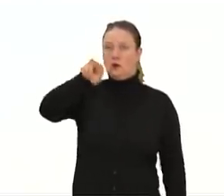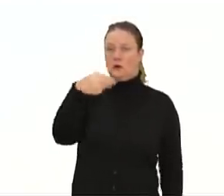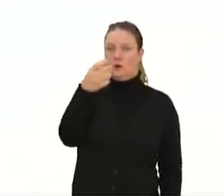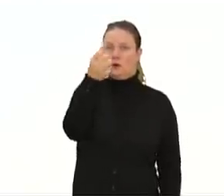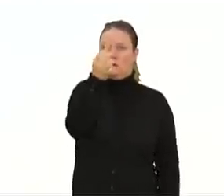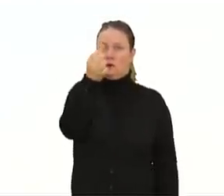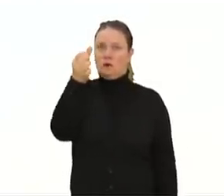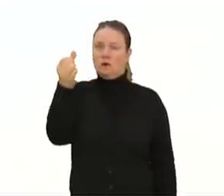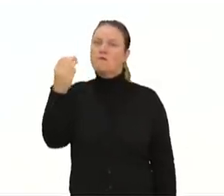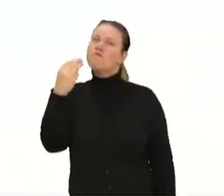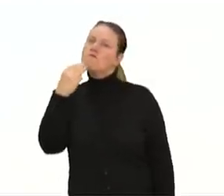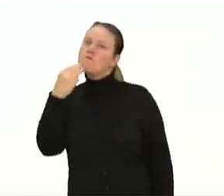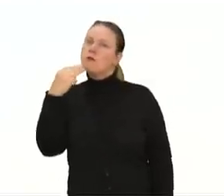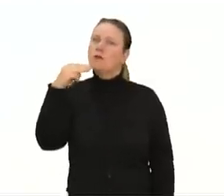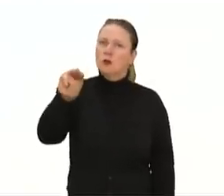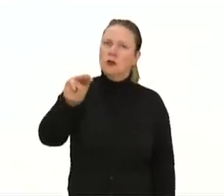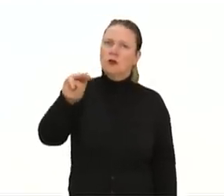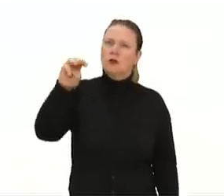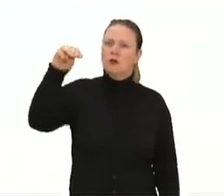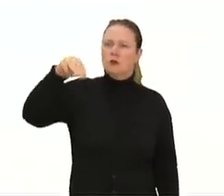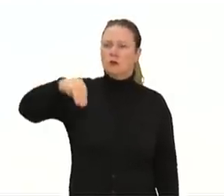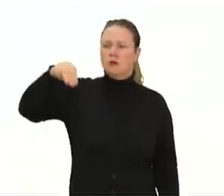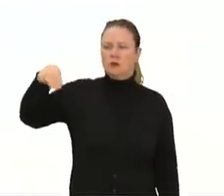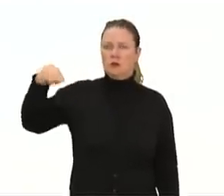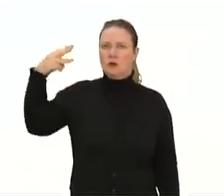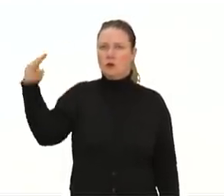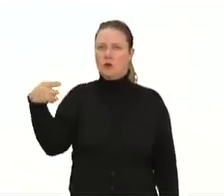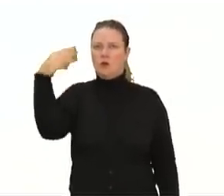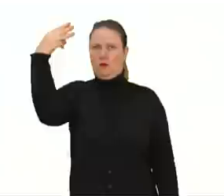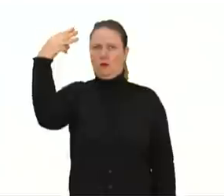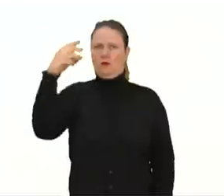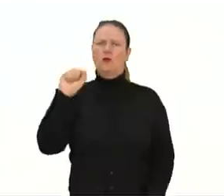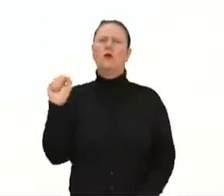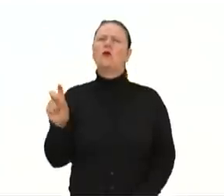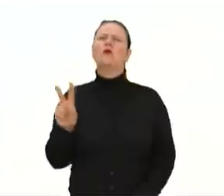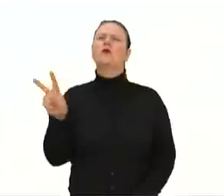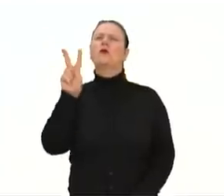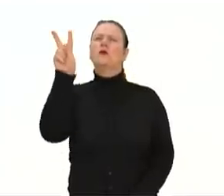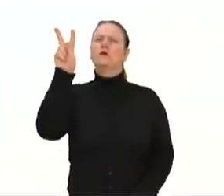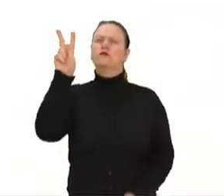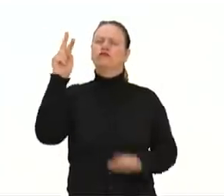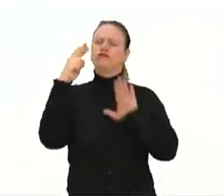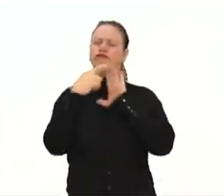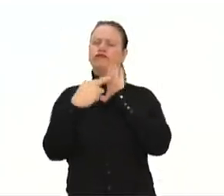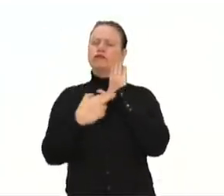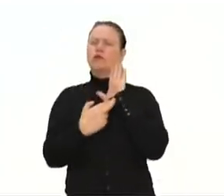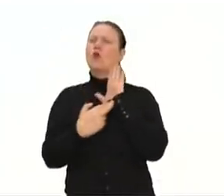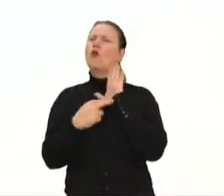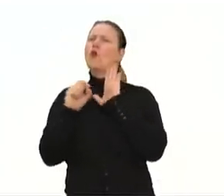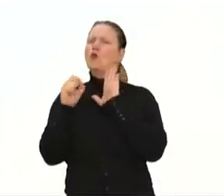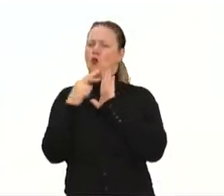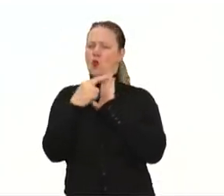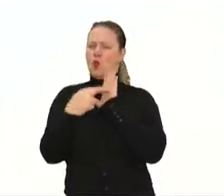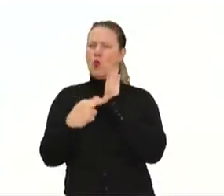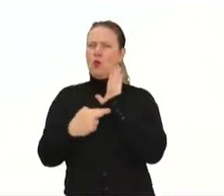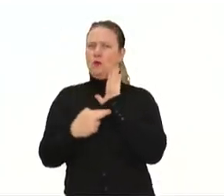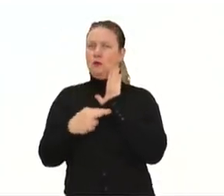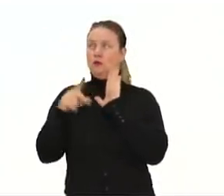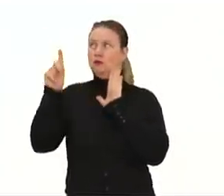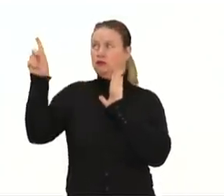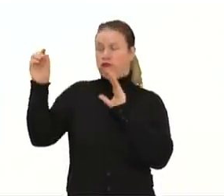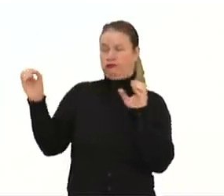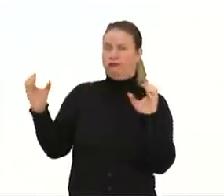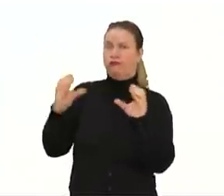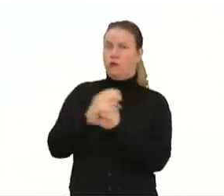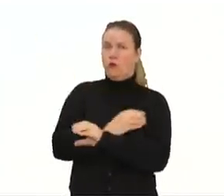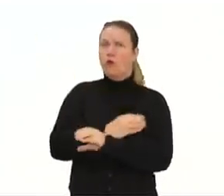5,66 milhões por milímetro cúbico. E qual é o valor de referência? Aqui nesse hemograma está bem completo, inclusive valor